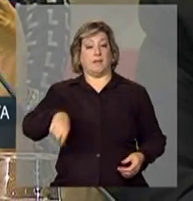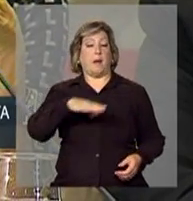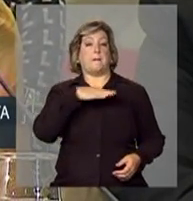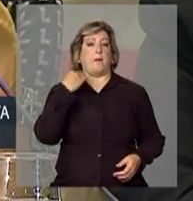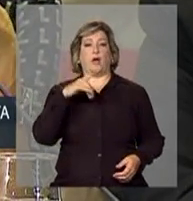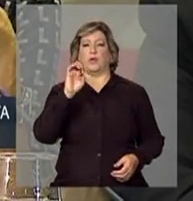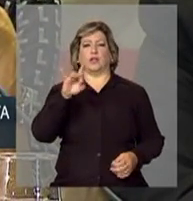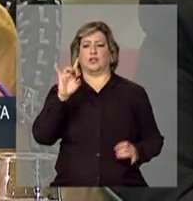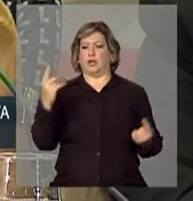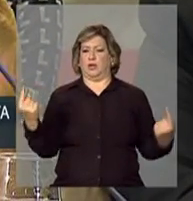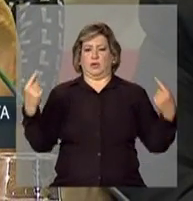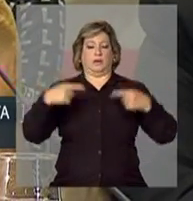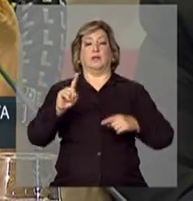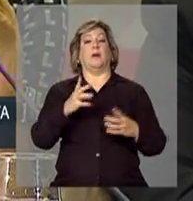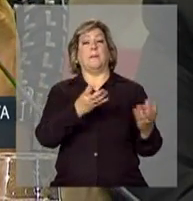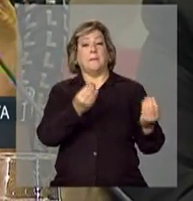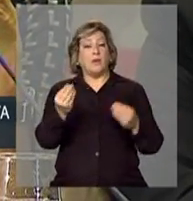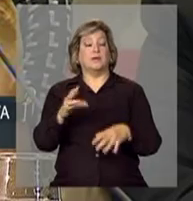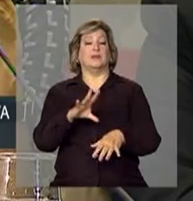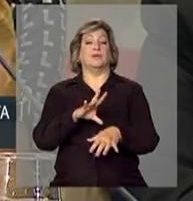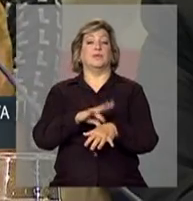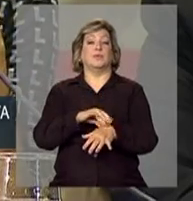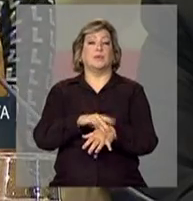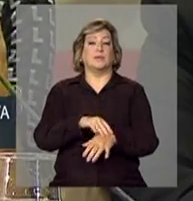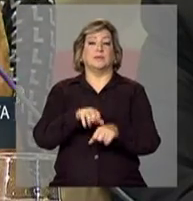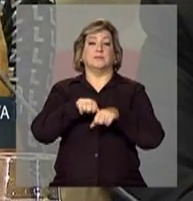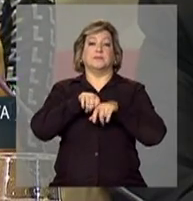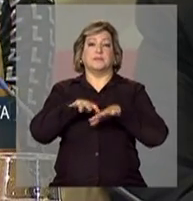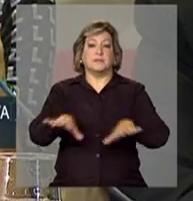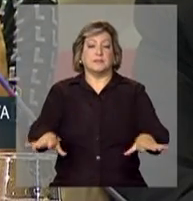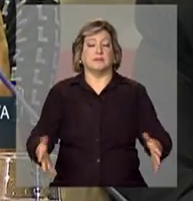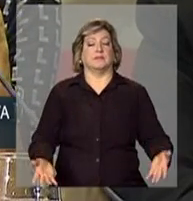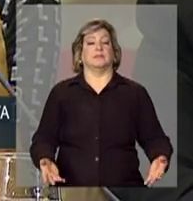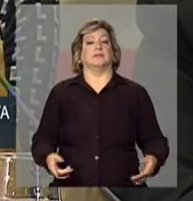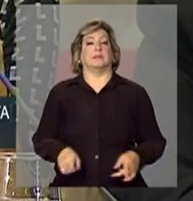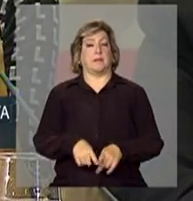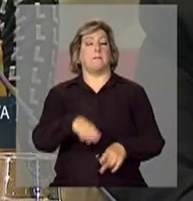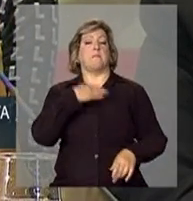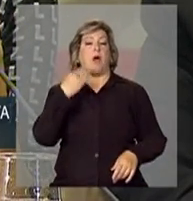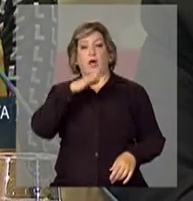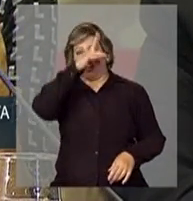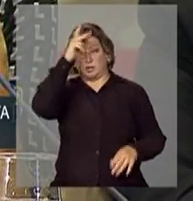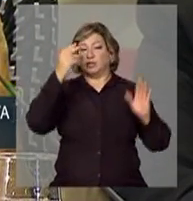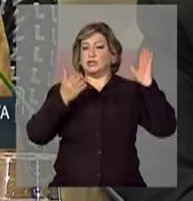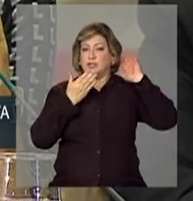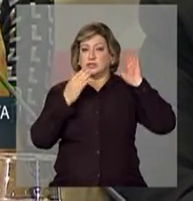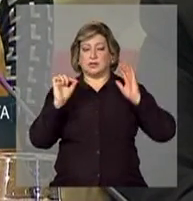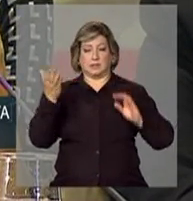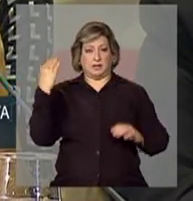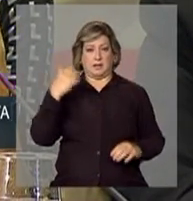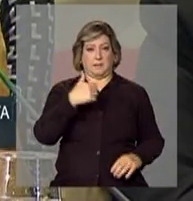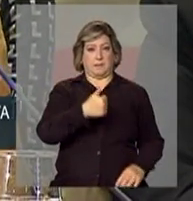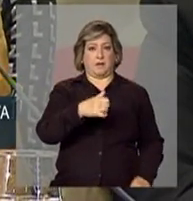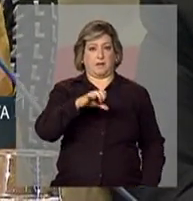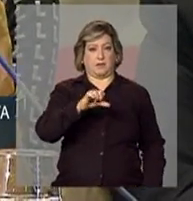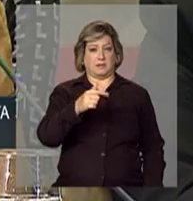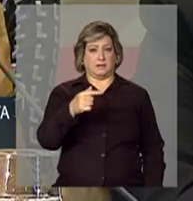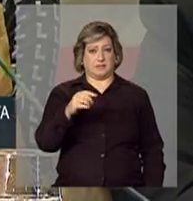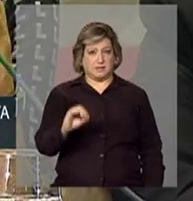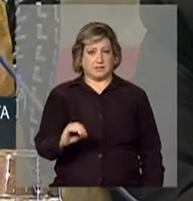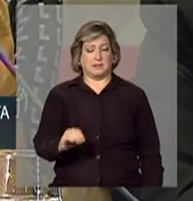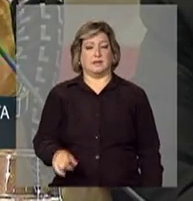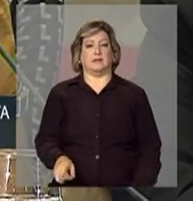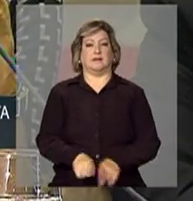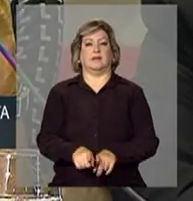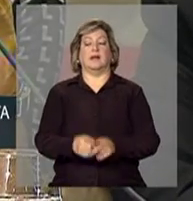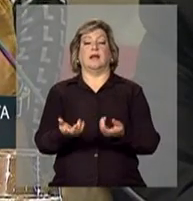mas muitas por epidemias, muitas por descuido na abordagem, nos anos 70, já com as políticas de ocupação da Amazônia, com a abertura